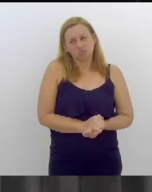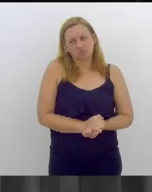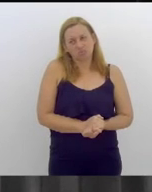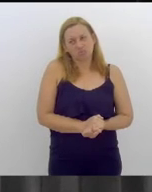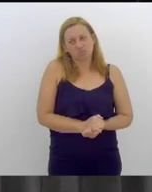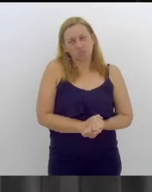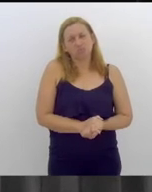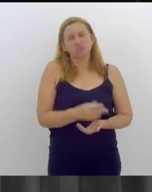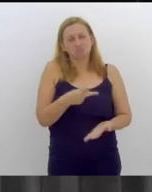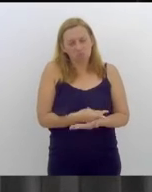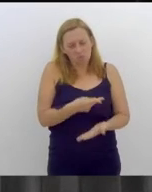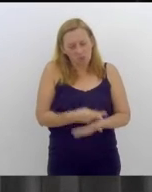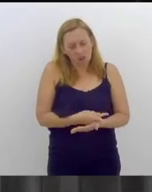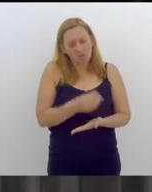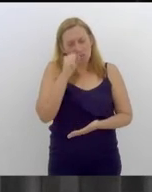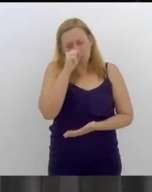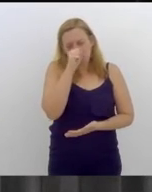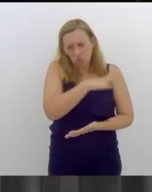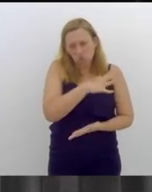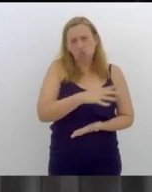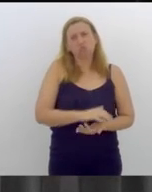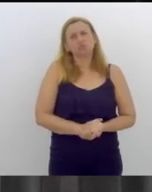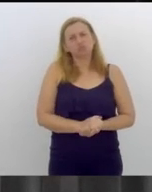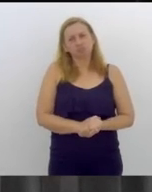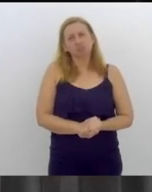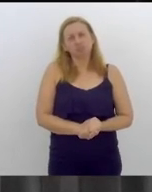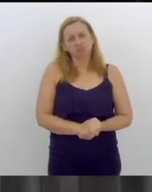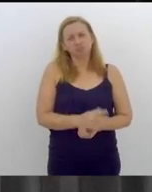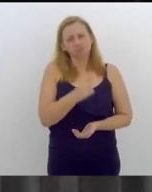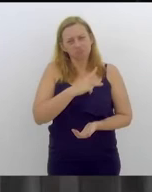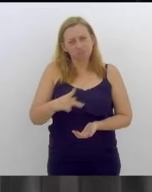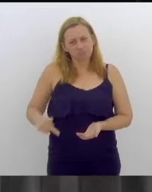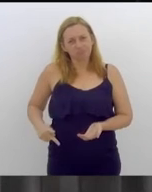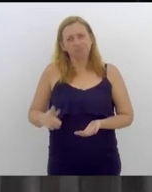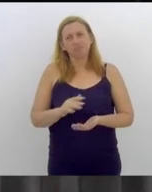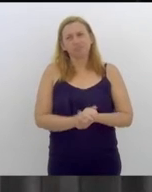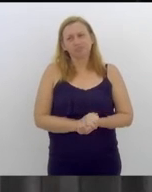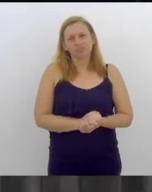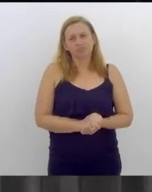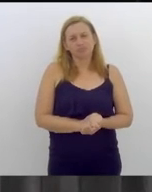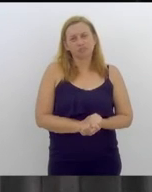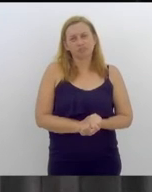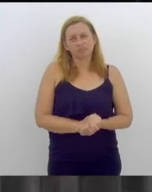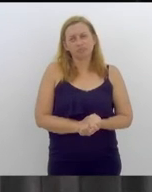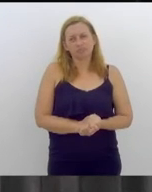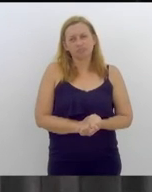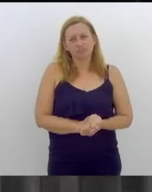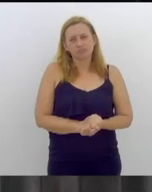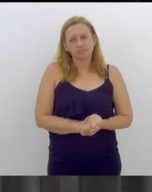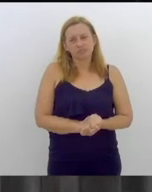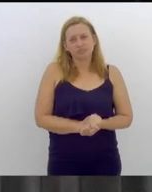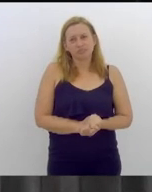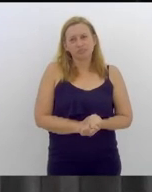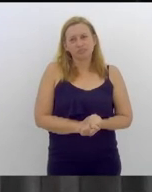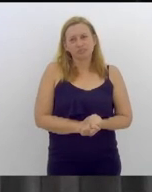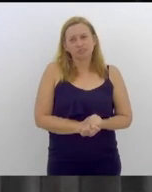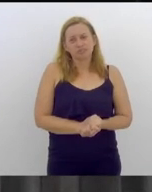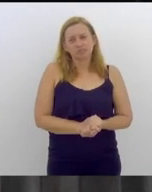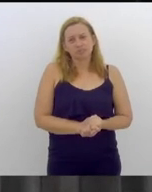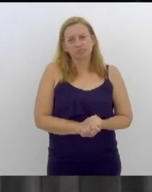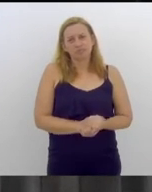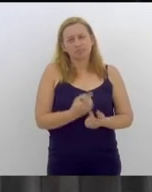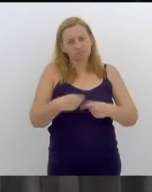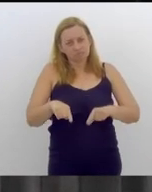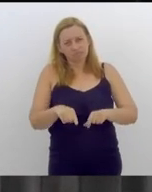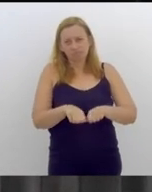absurdo dado pelo presidente da república quando devia ter enfrentado Exatamente Essa